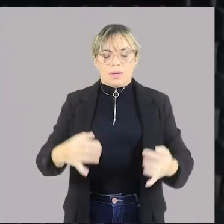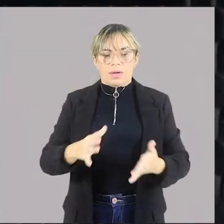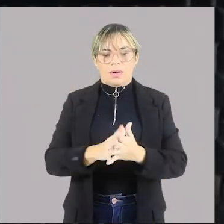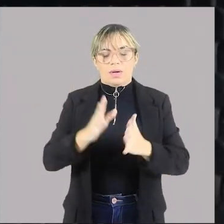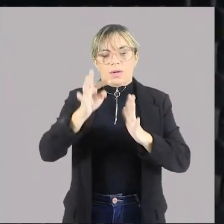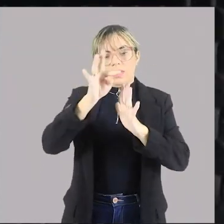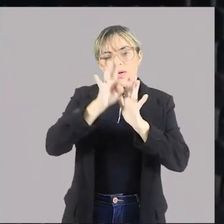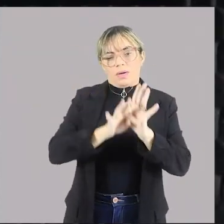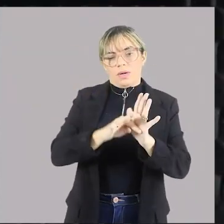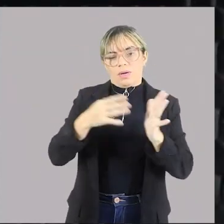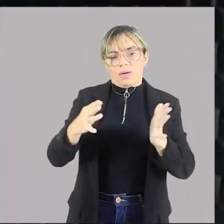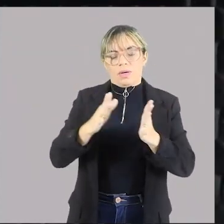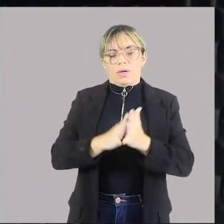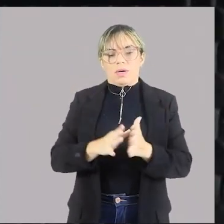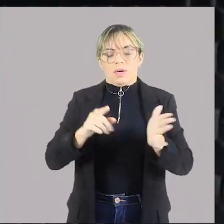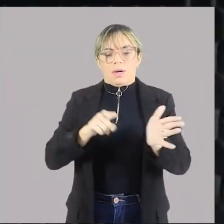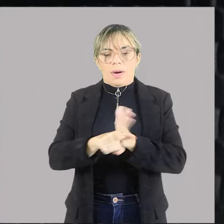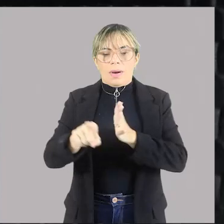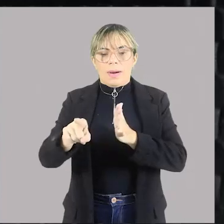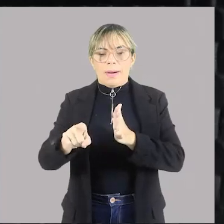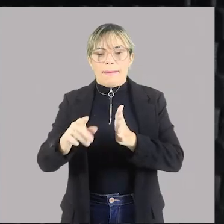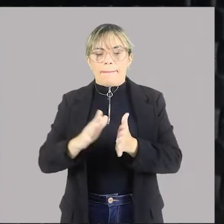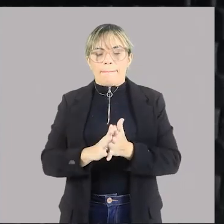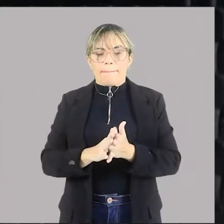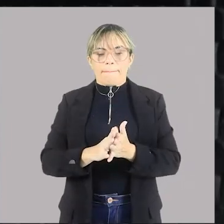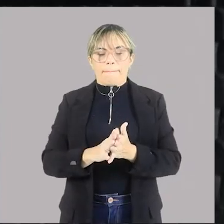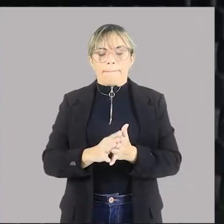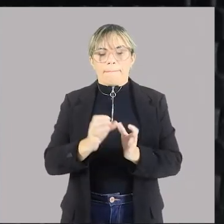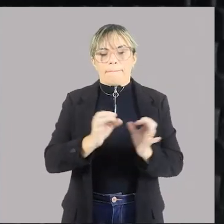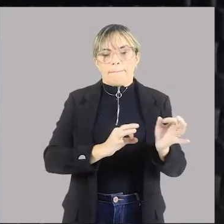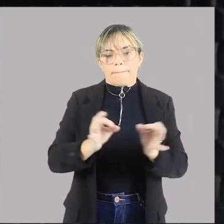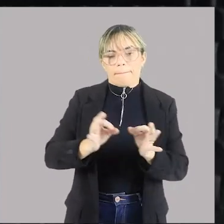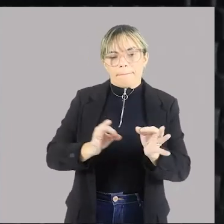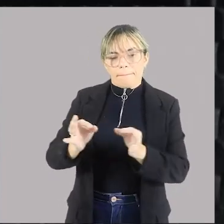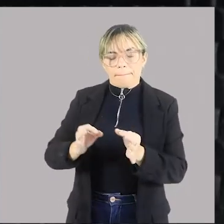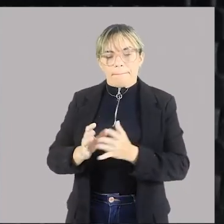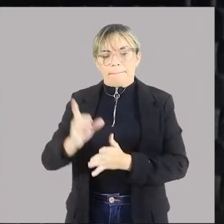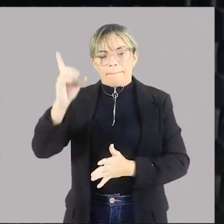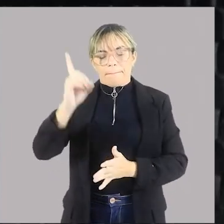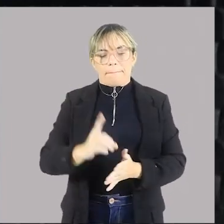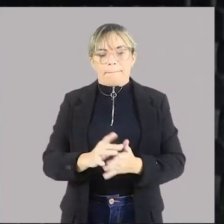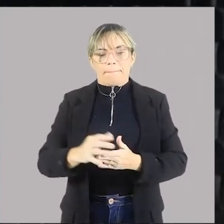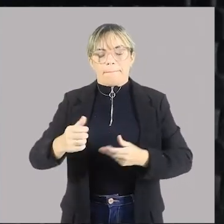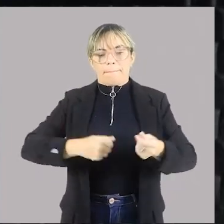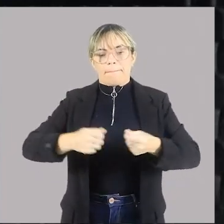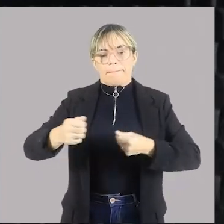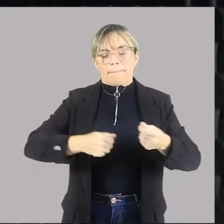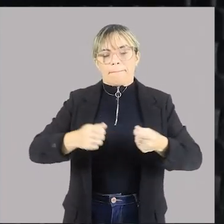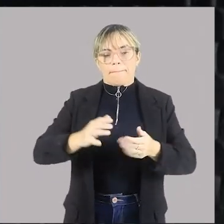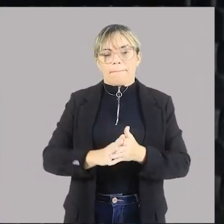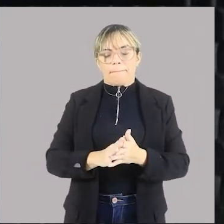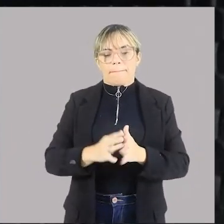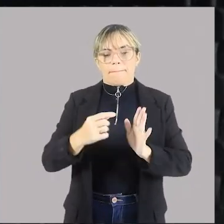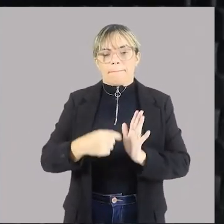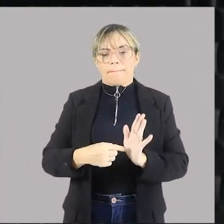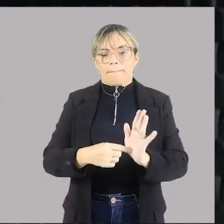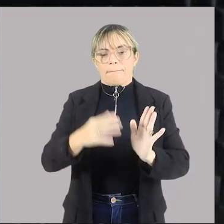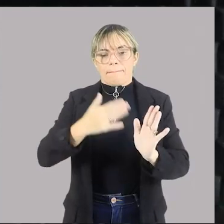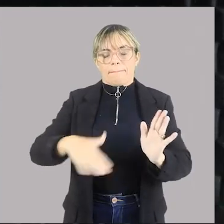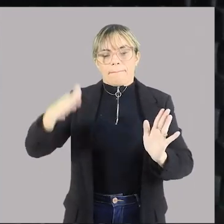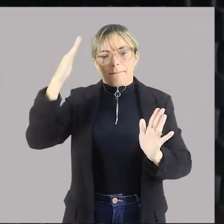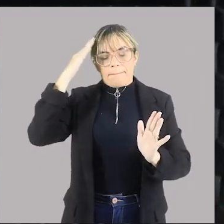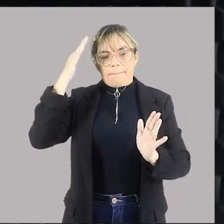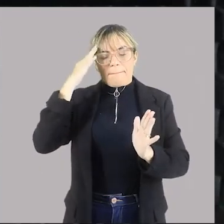texto nos pergunta. É sobre a elaboração do direito administrativo e destaca a compreensão de que ele está em